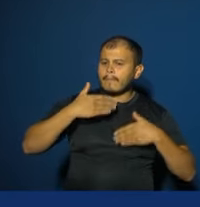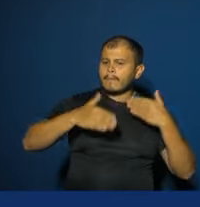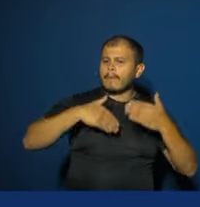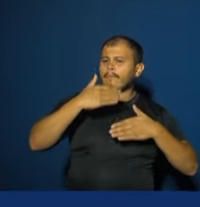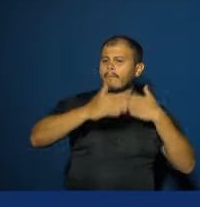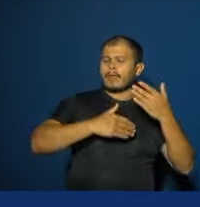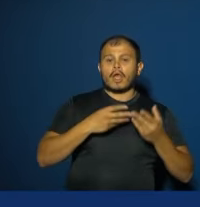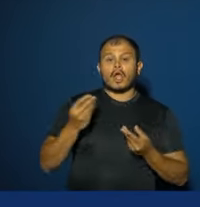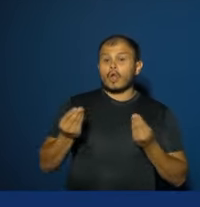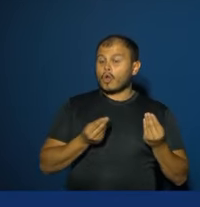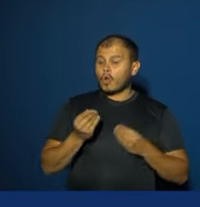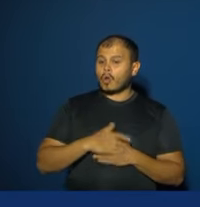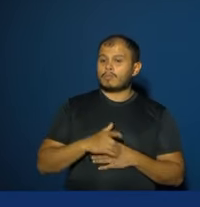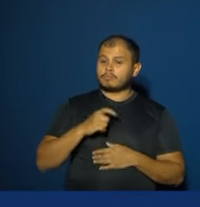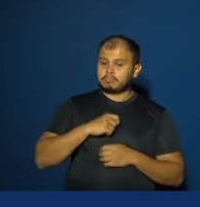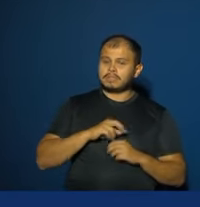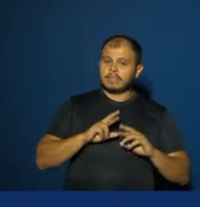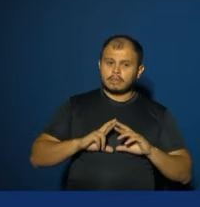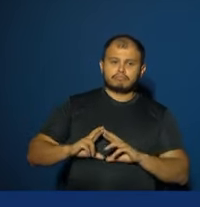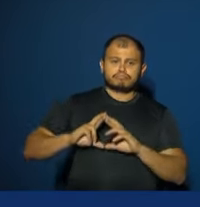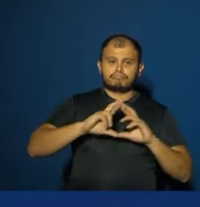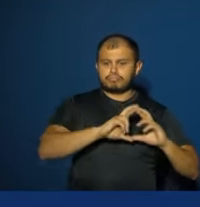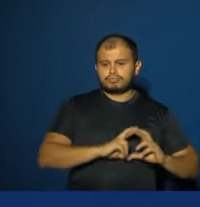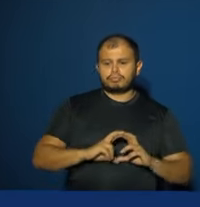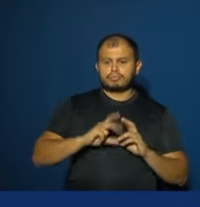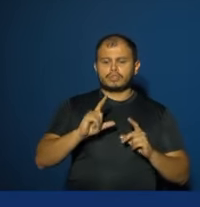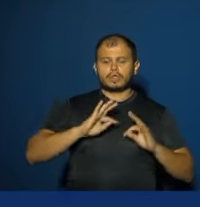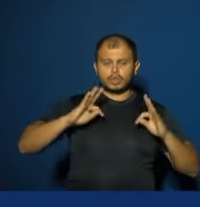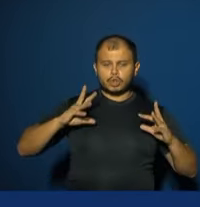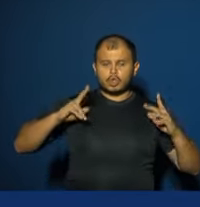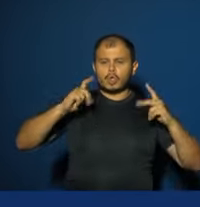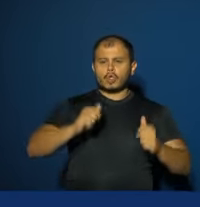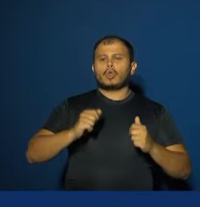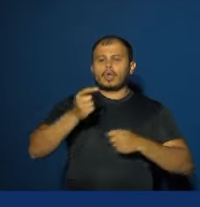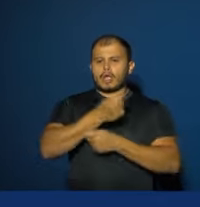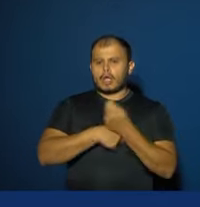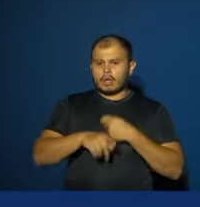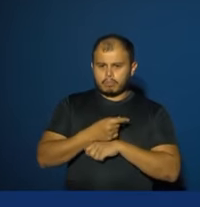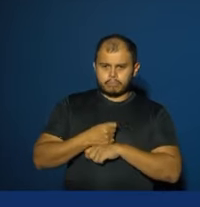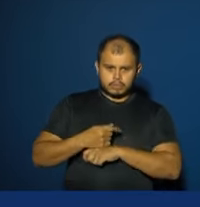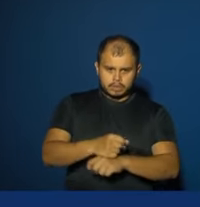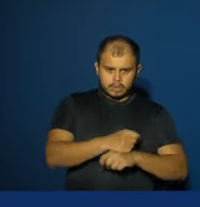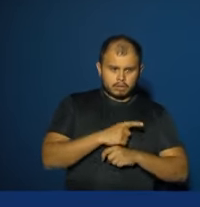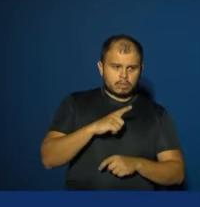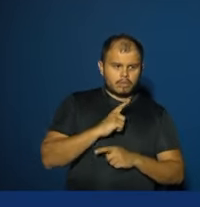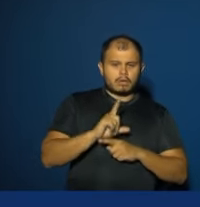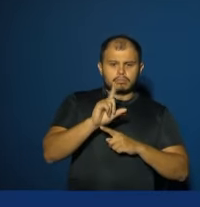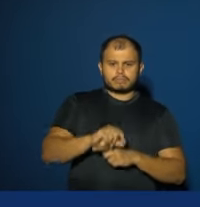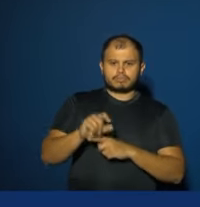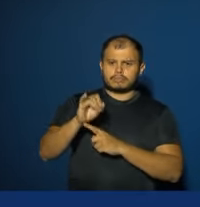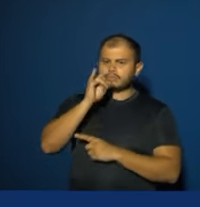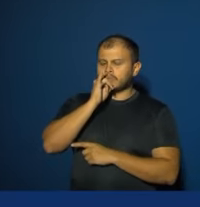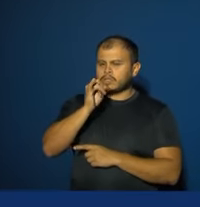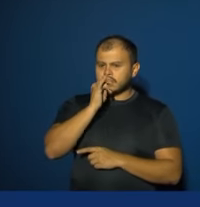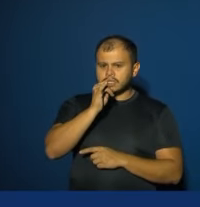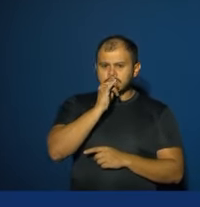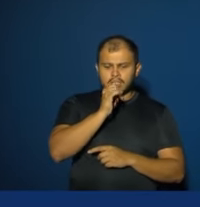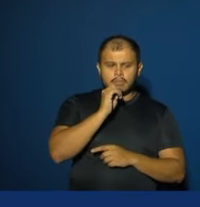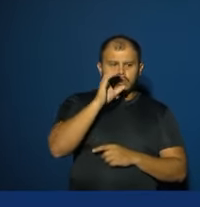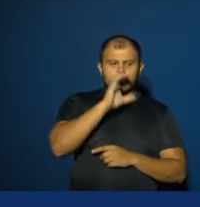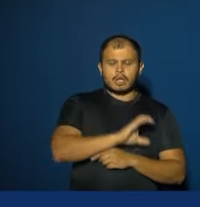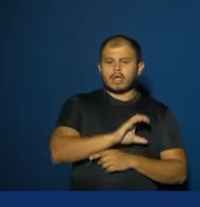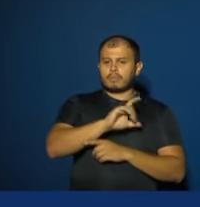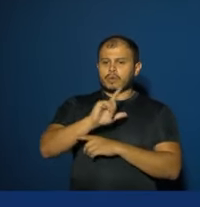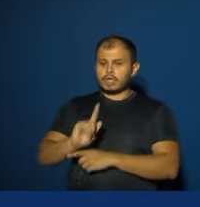de reciclagem de capital dos ativos maduros em pequenas operações aqui prioritariamente Campo Grande e e